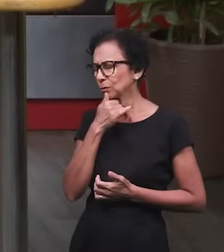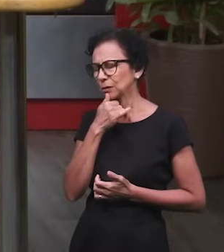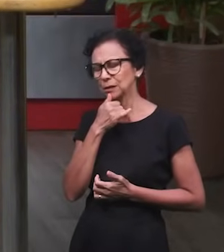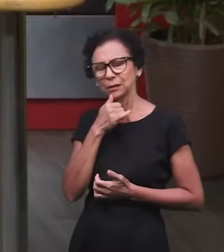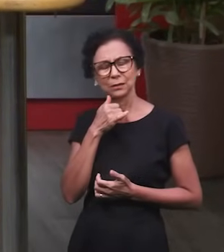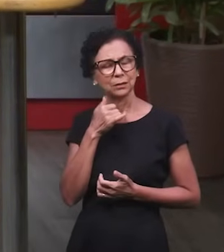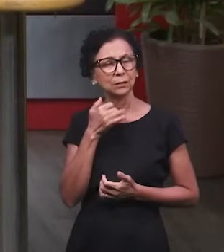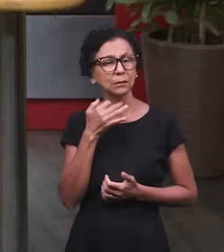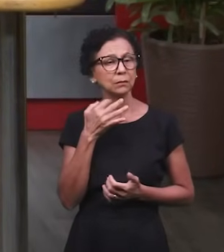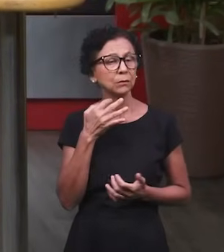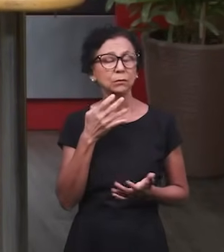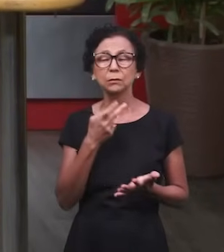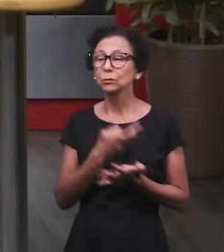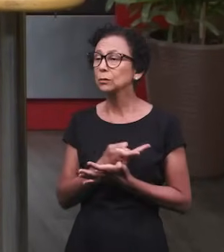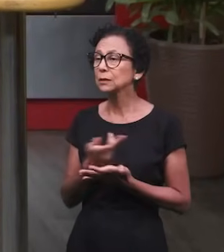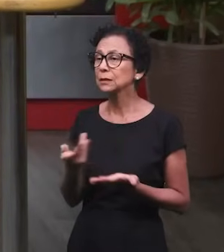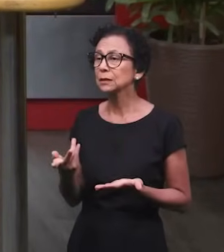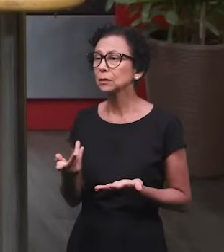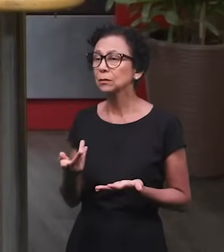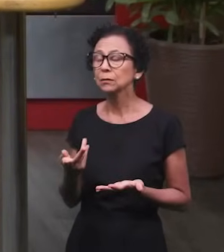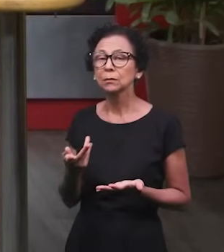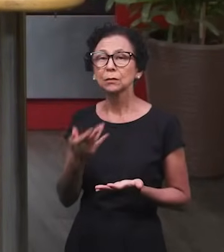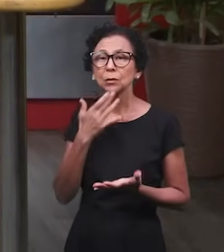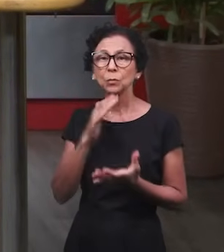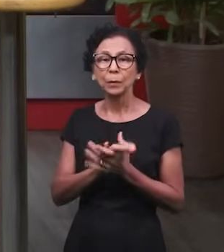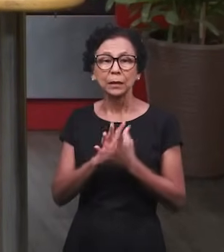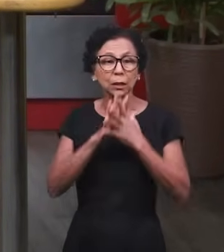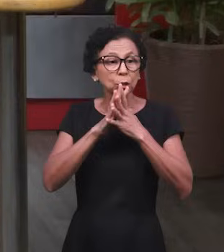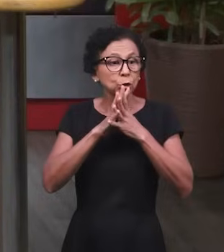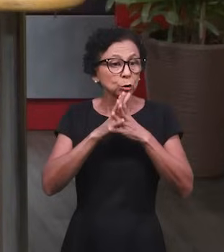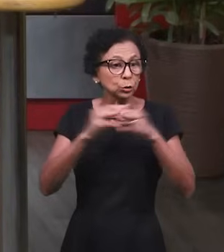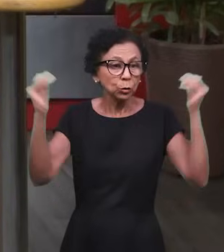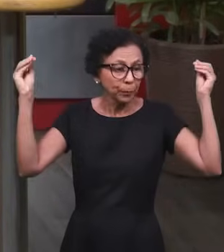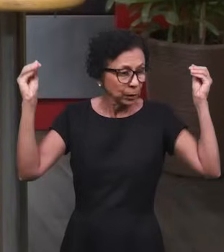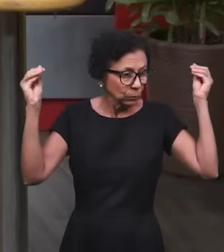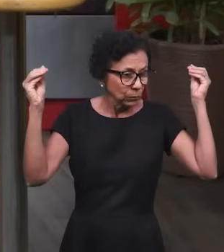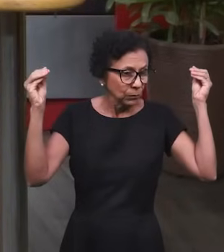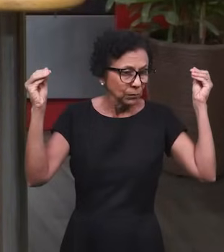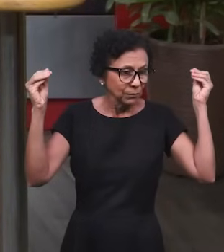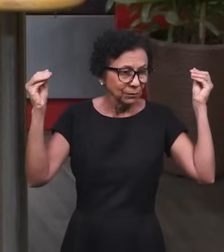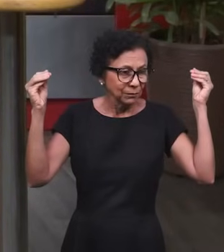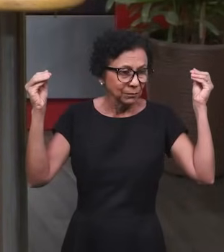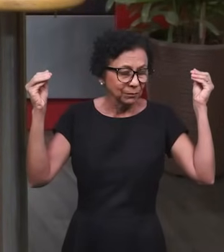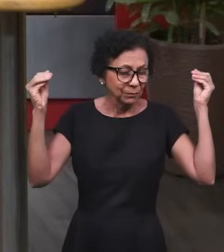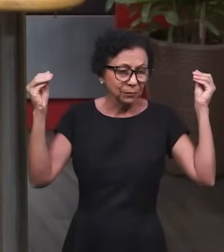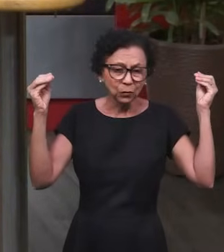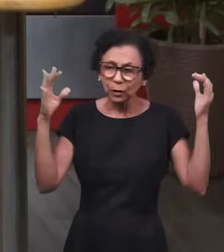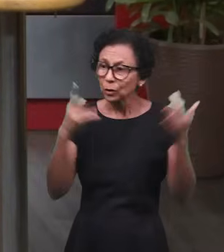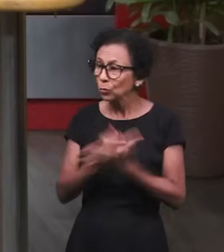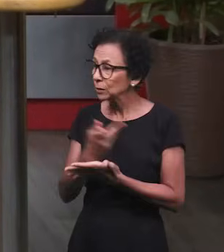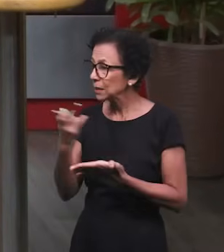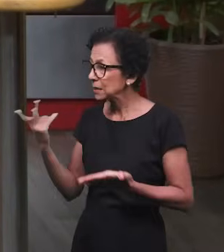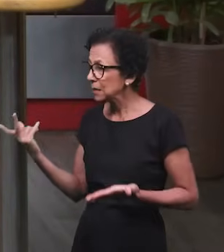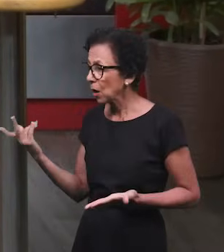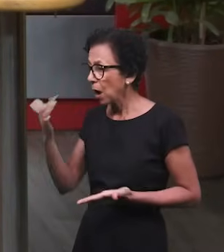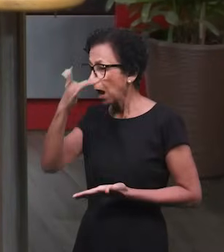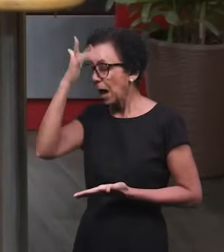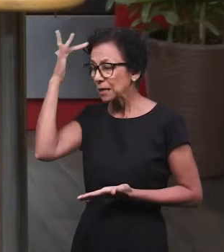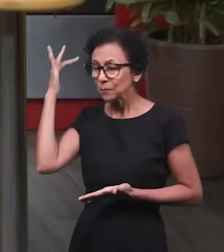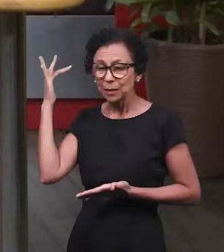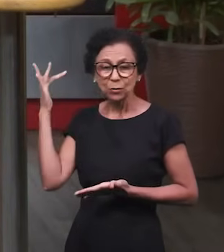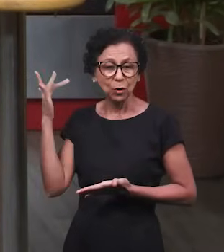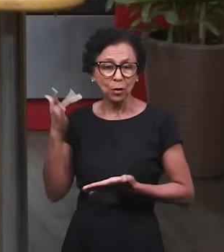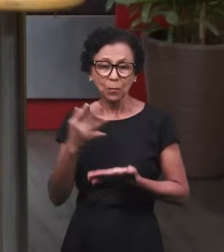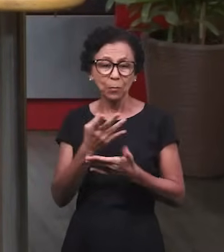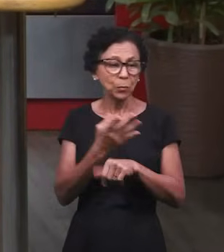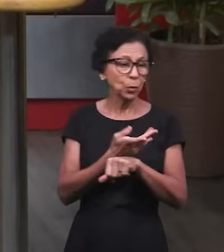irmã que meu marido Sumiu sumiu e o que aconteceu aí todo mundo procurou meu marido tava meu marido foi